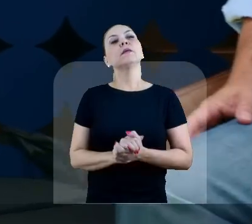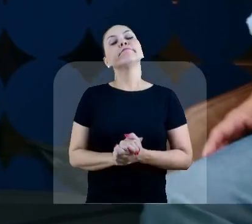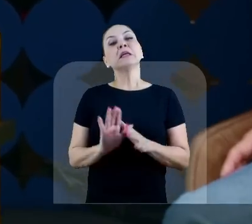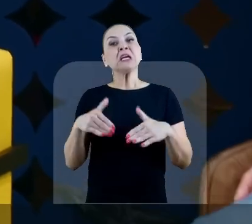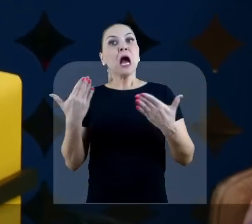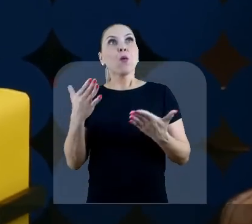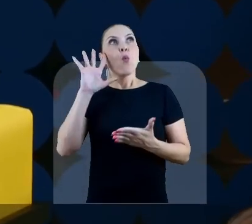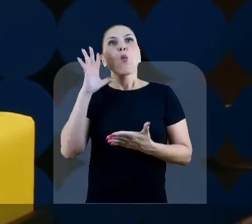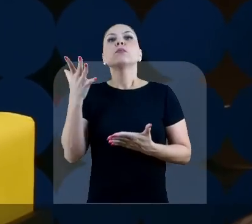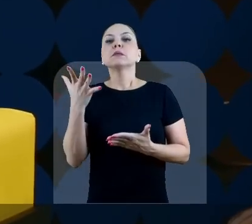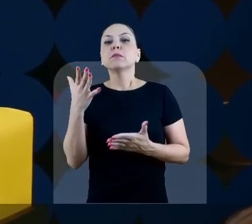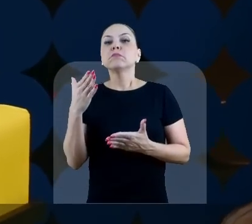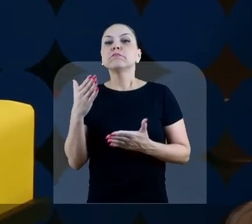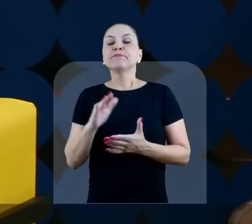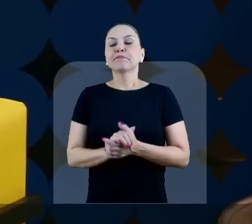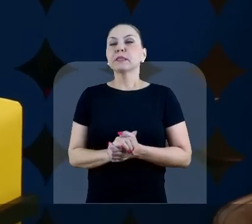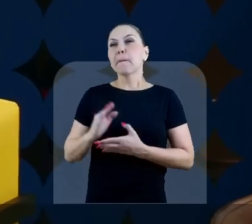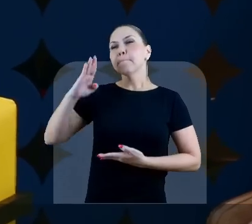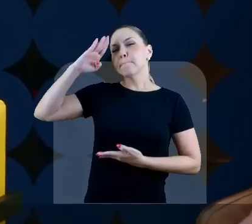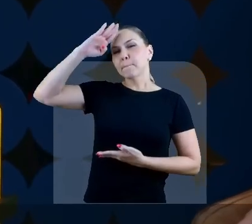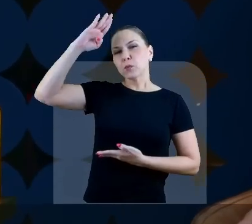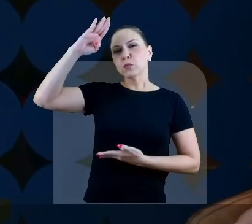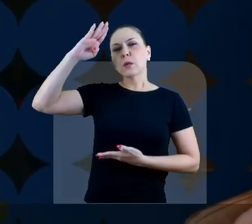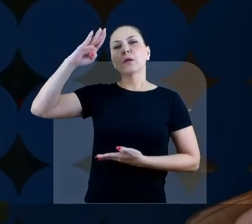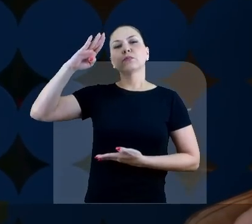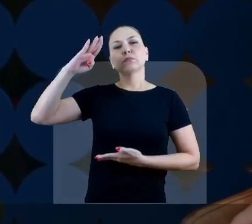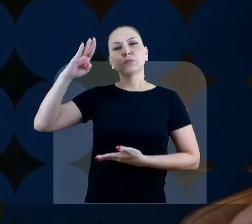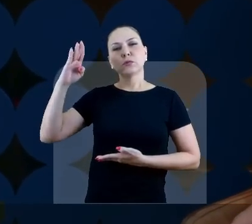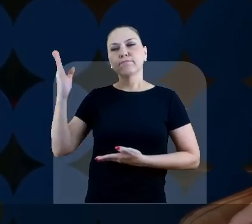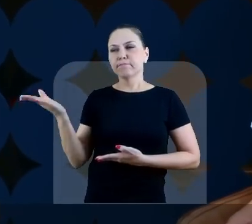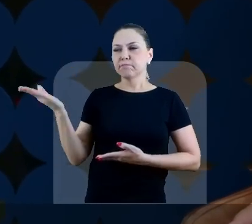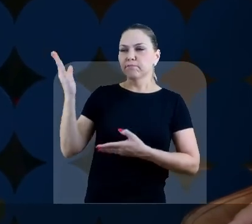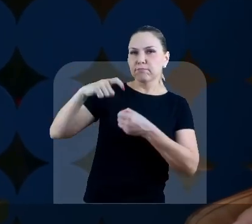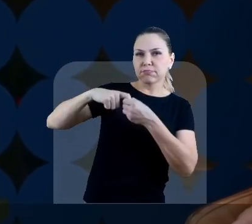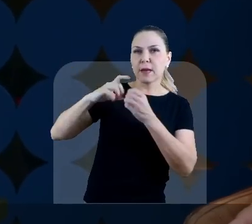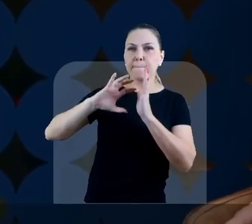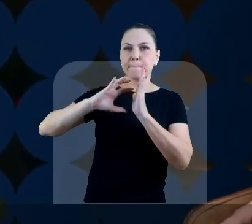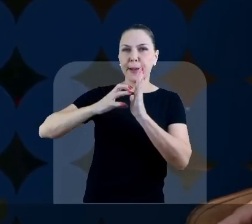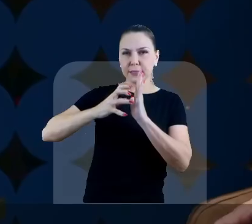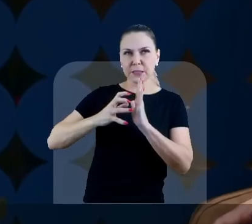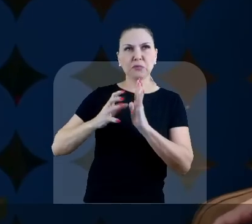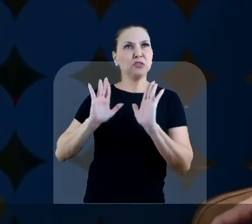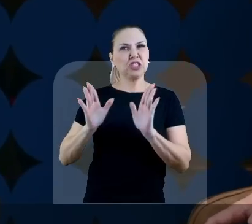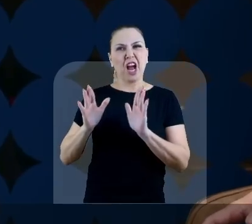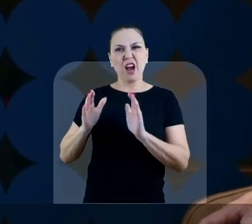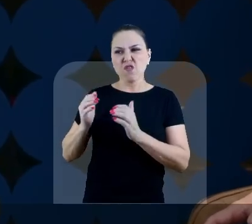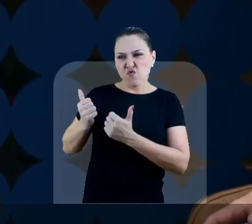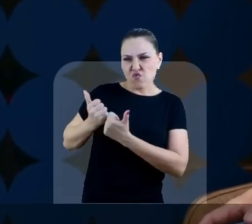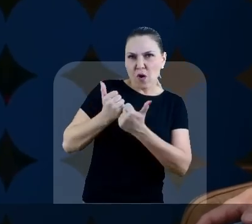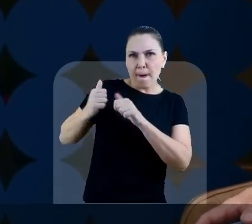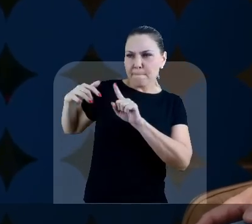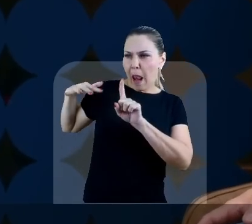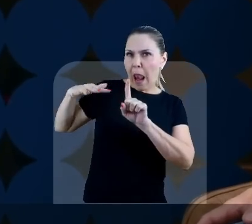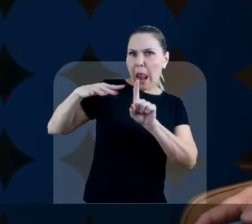Aí, o que aconteceu? Bolsonaro veio para o partido, já veio com um